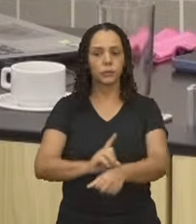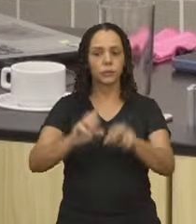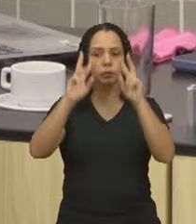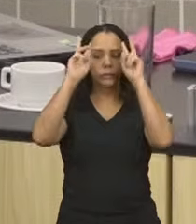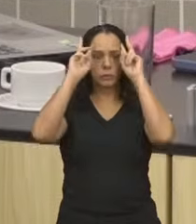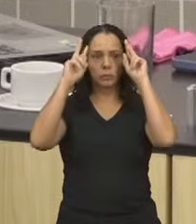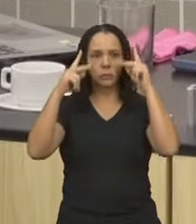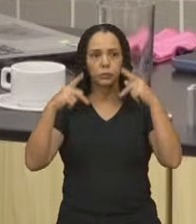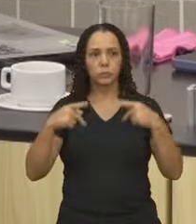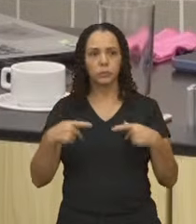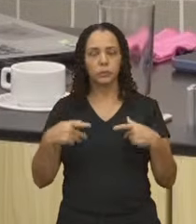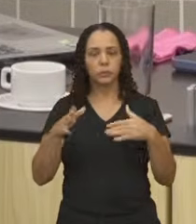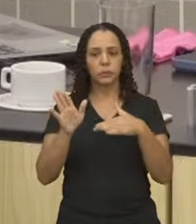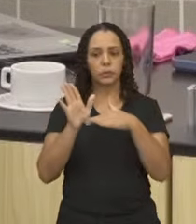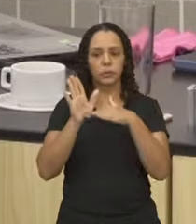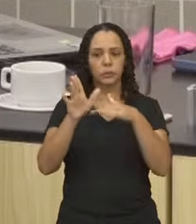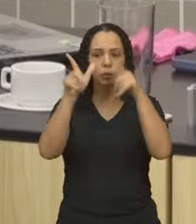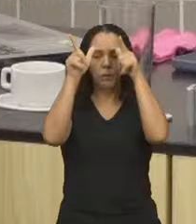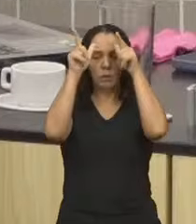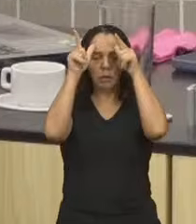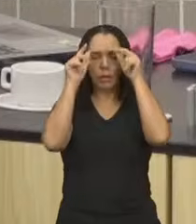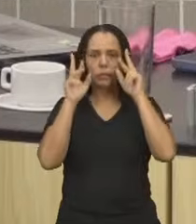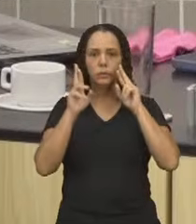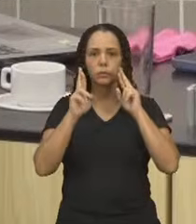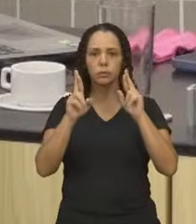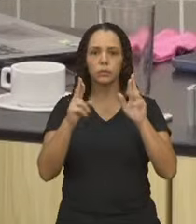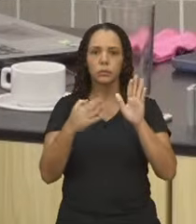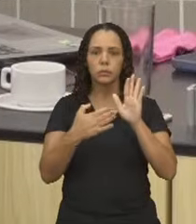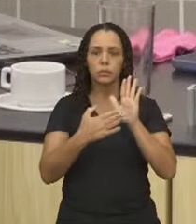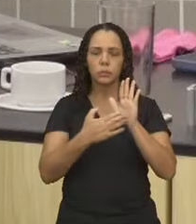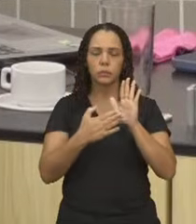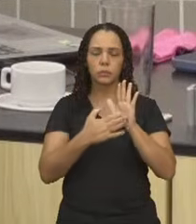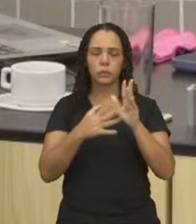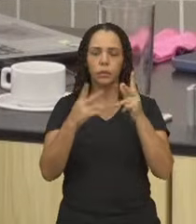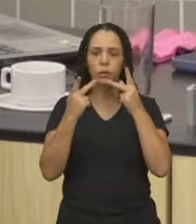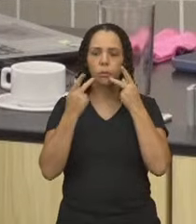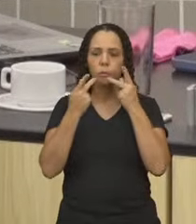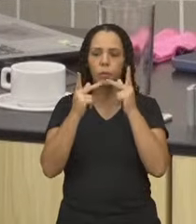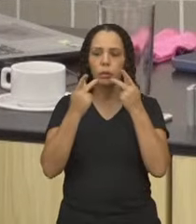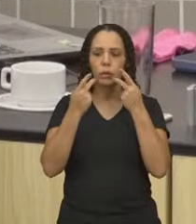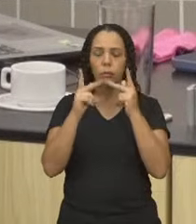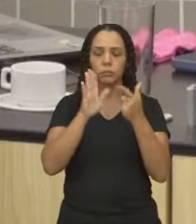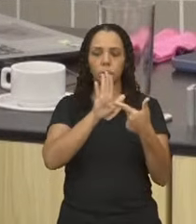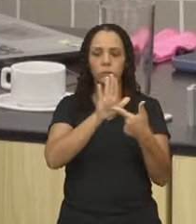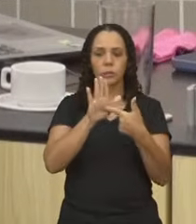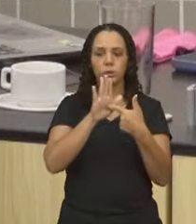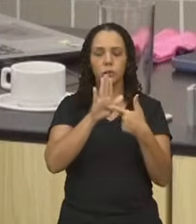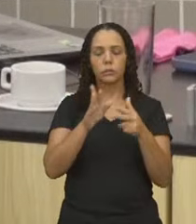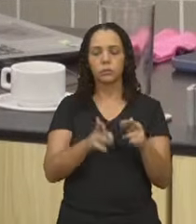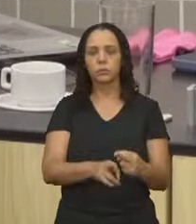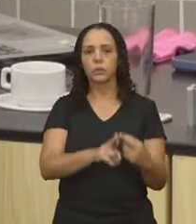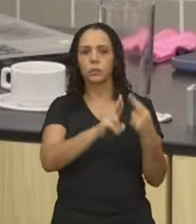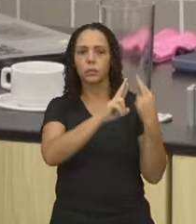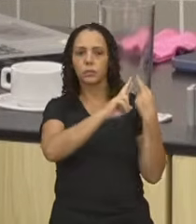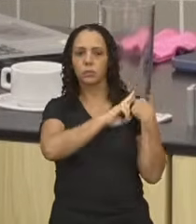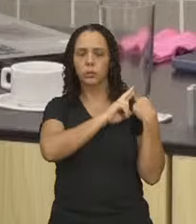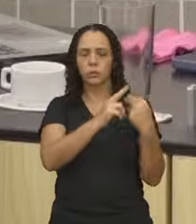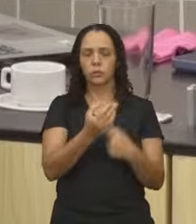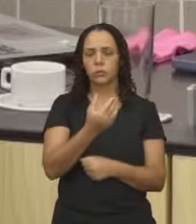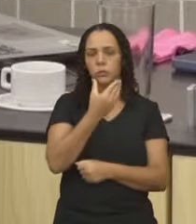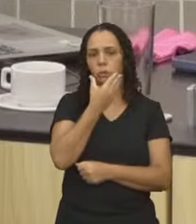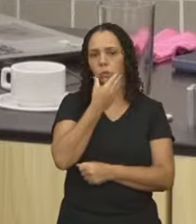alívio, esperança e propósito. A pregação destacou a responsabilidade do